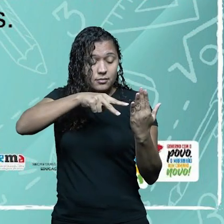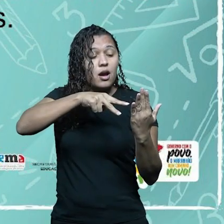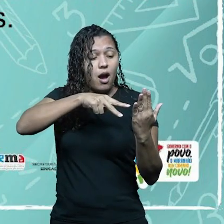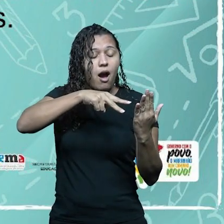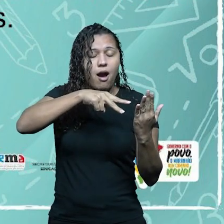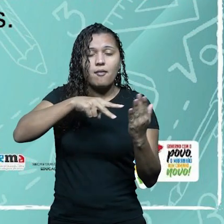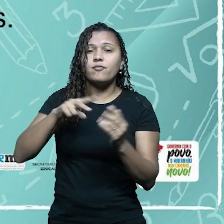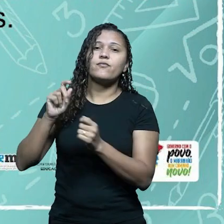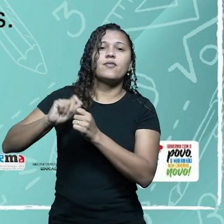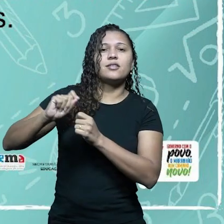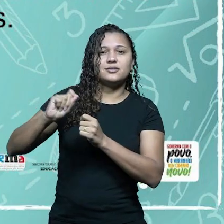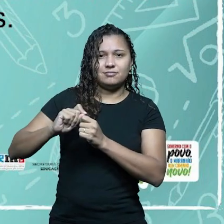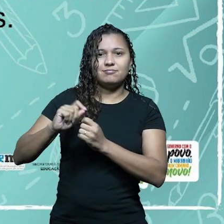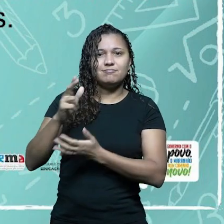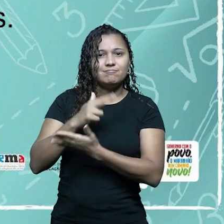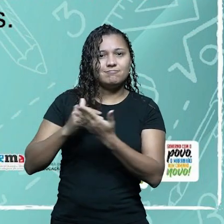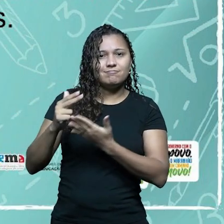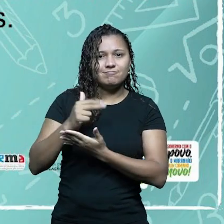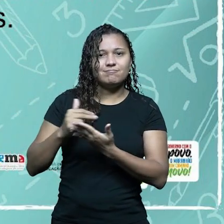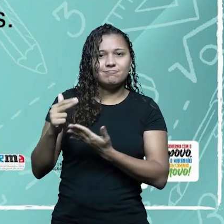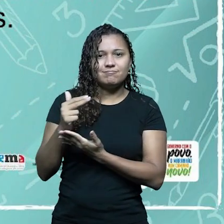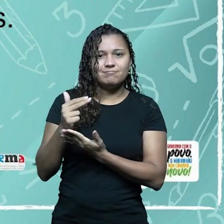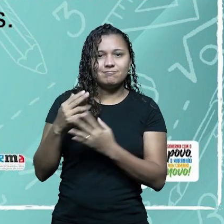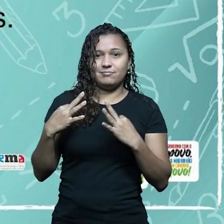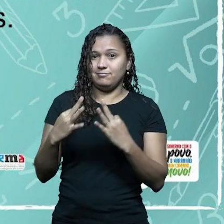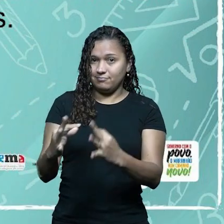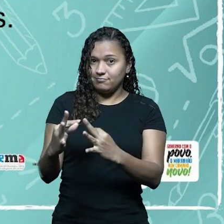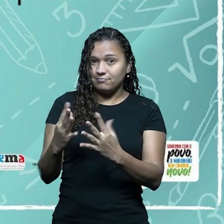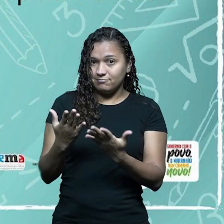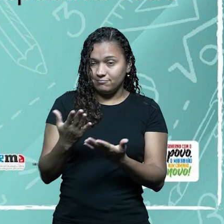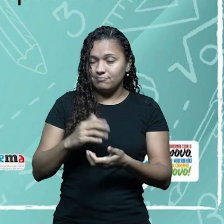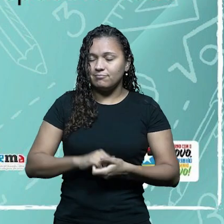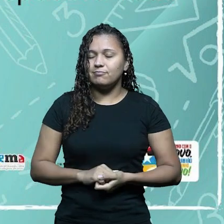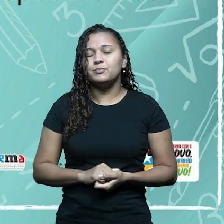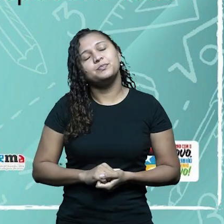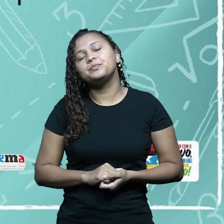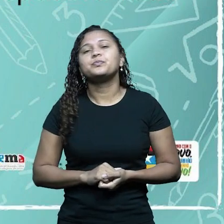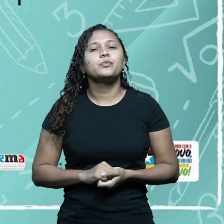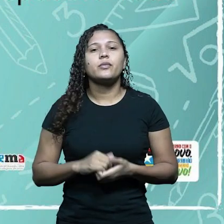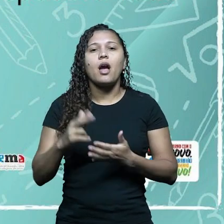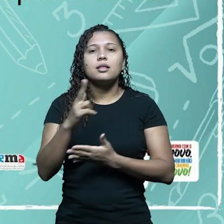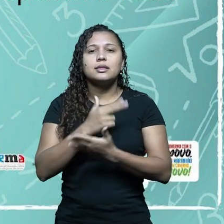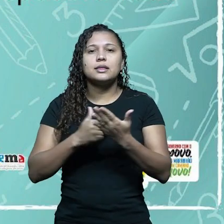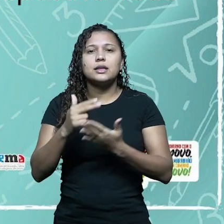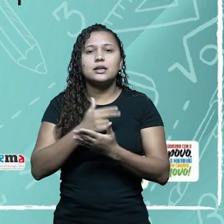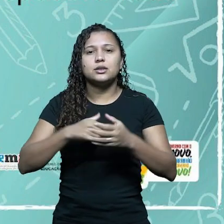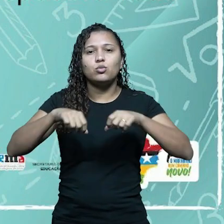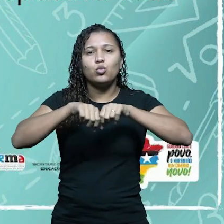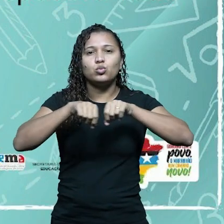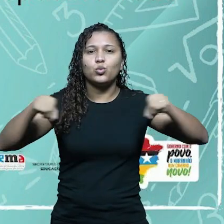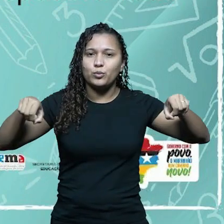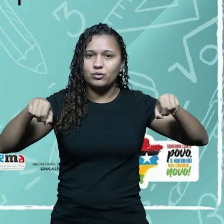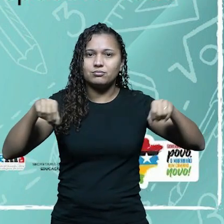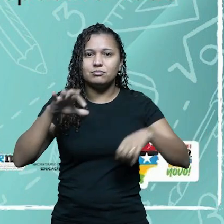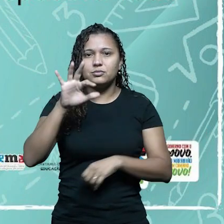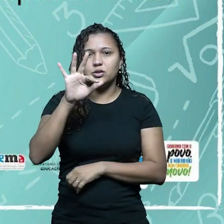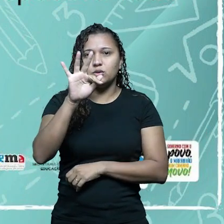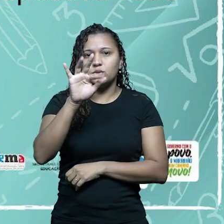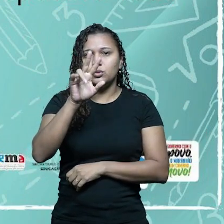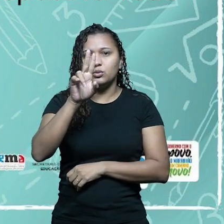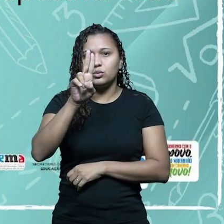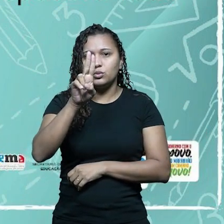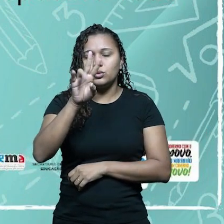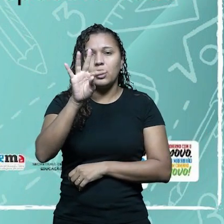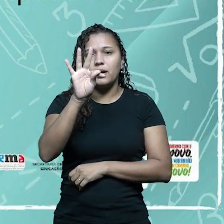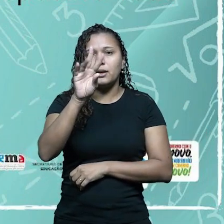produzir o desenho técnico, que irá fazer o desenho técnico. Desenho de tubulações. Usualmente